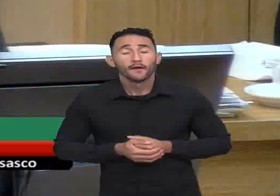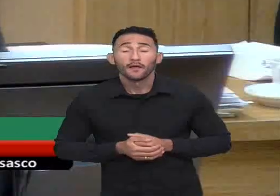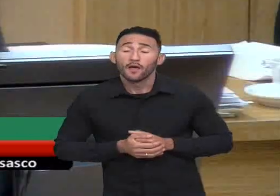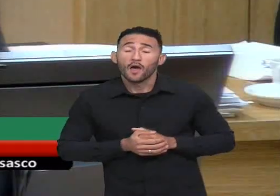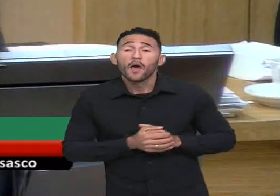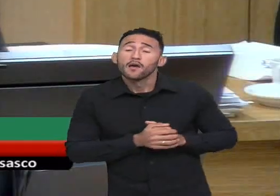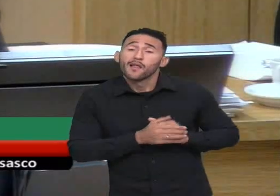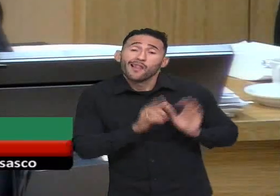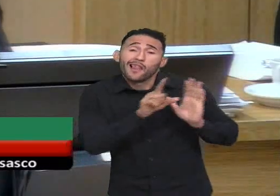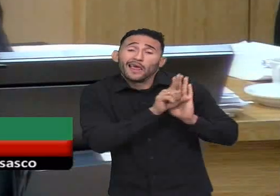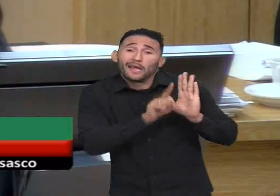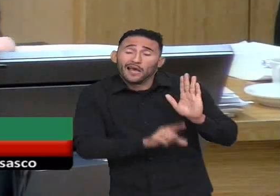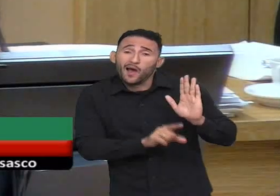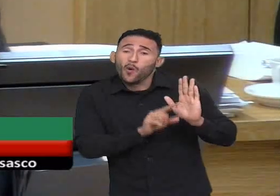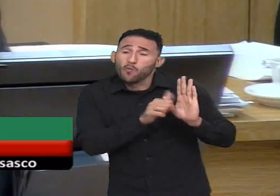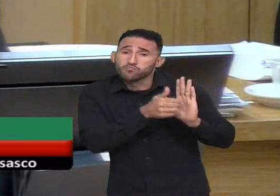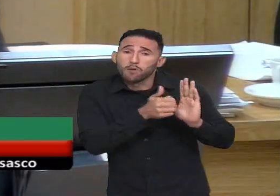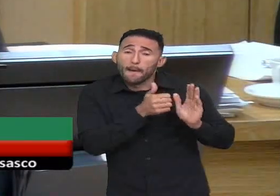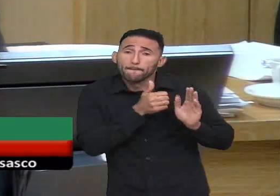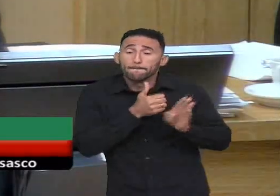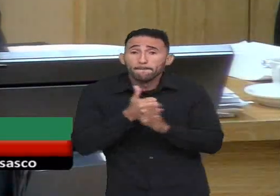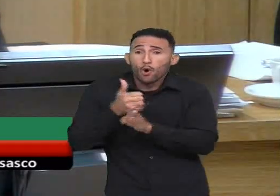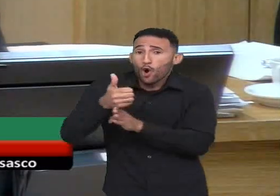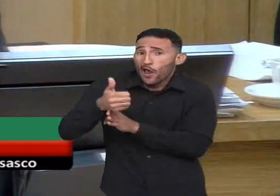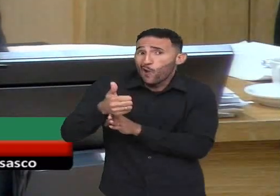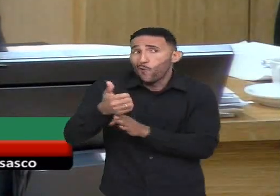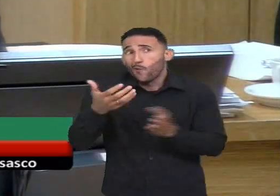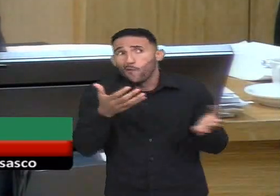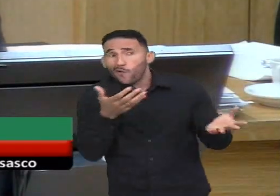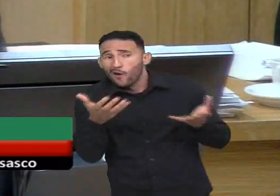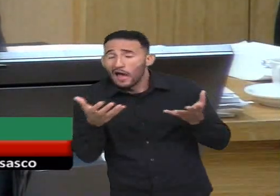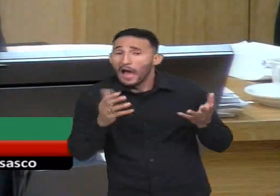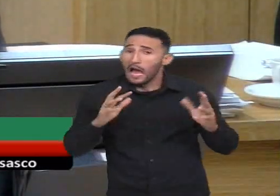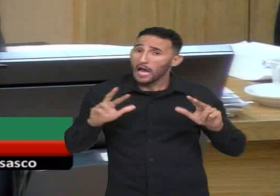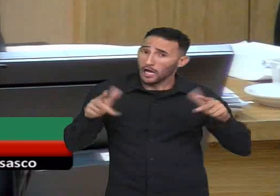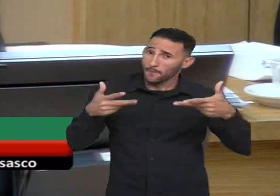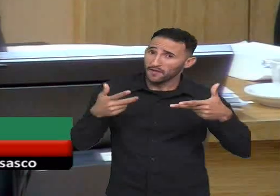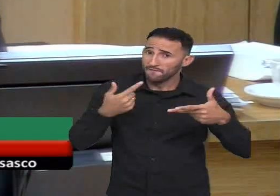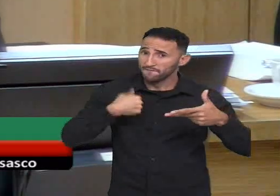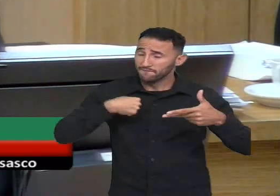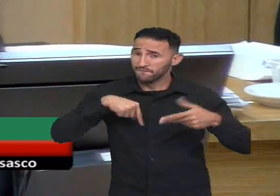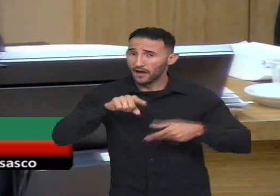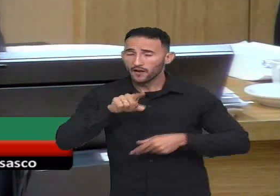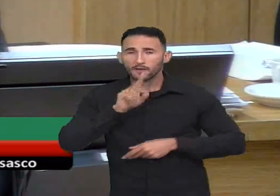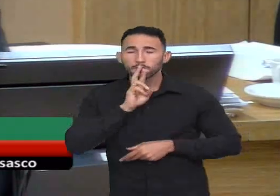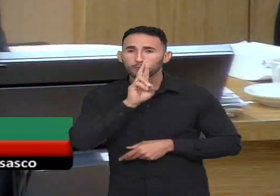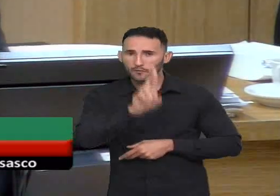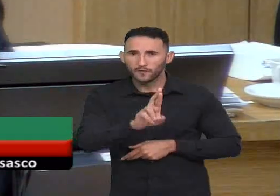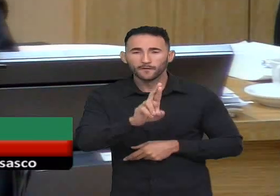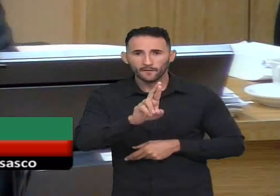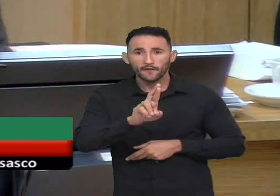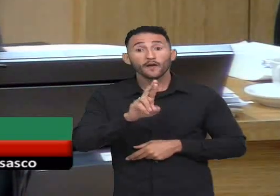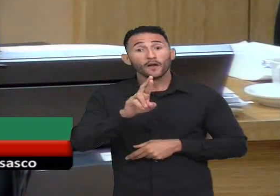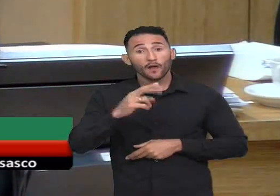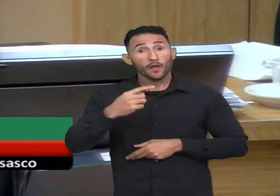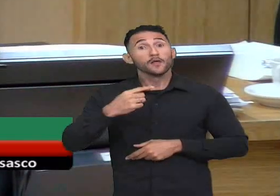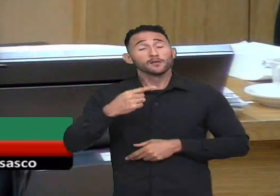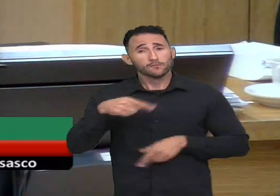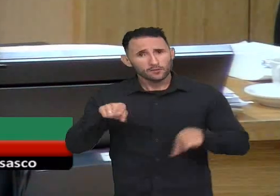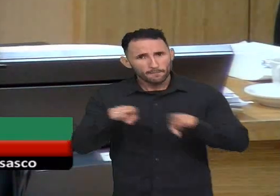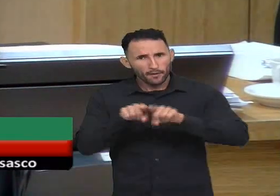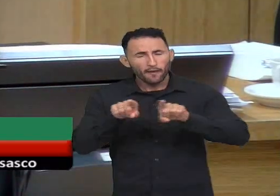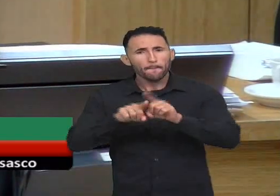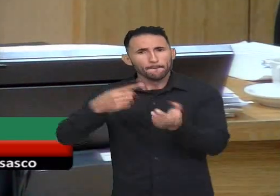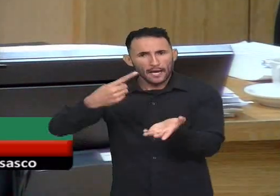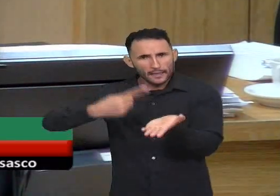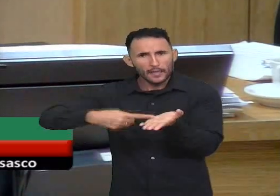legalmente, moralmente, a mesa diretora vai responder a Vossa Excelência, inclusive, marquei já uma